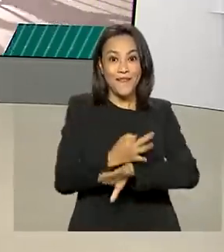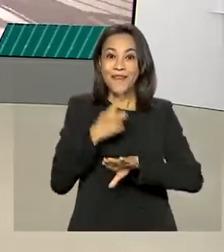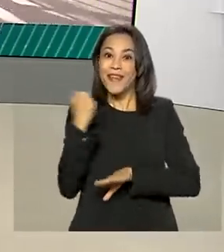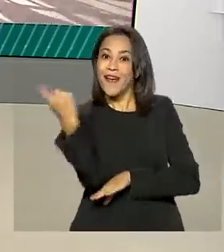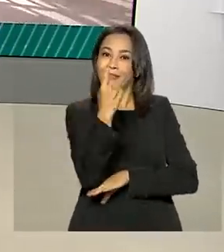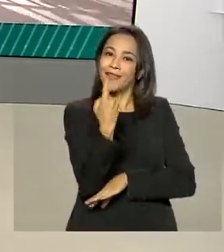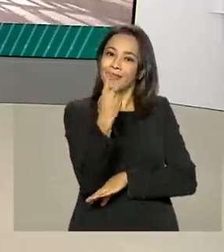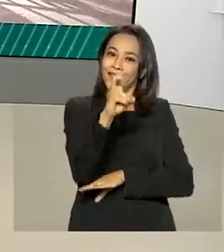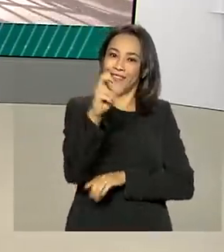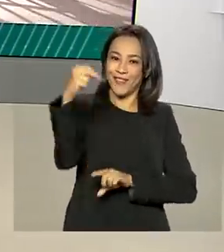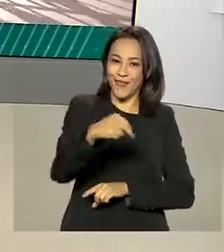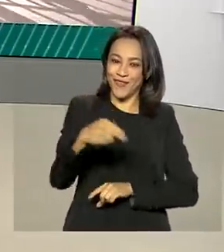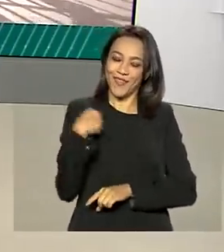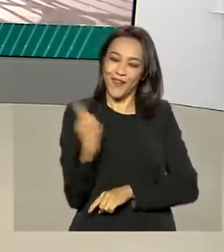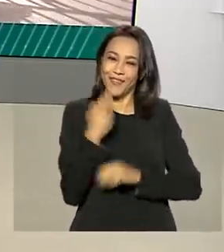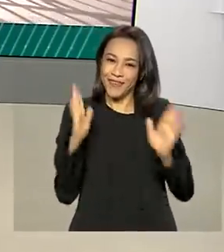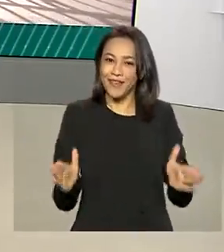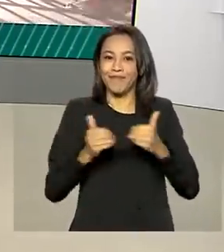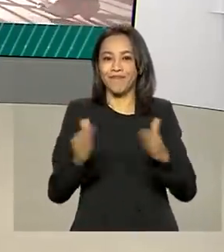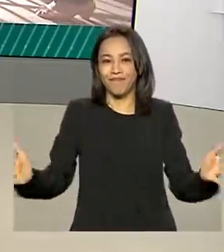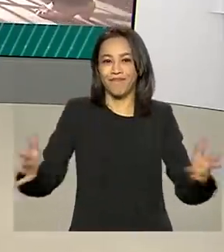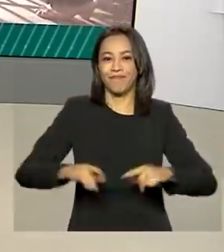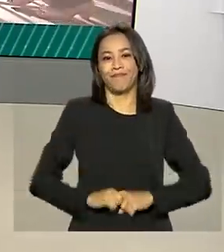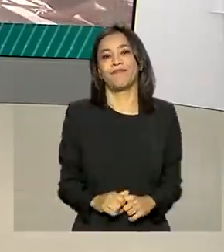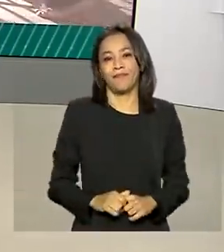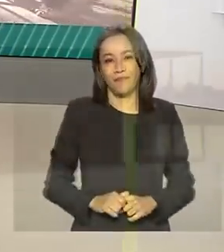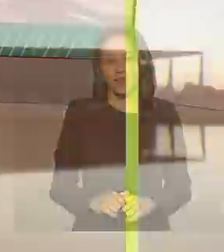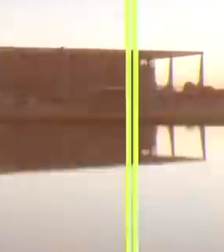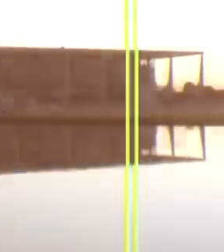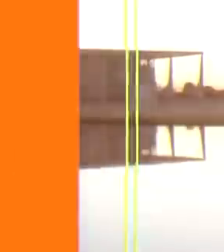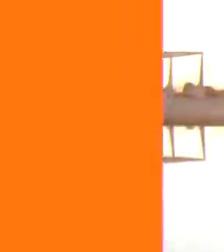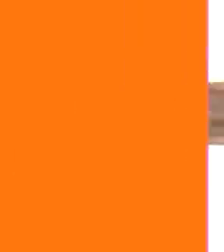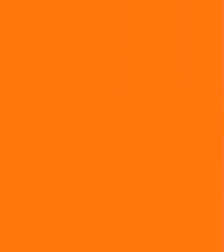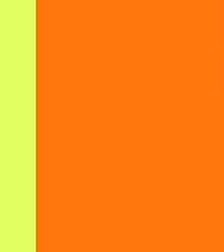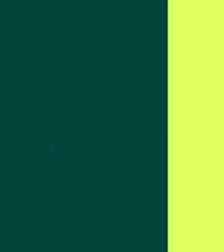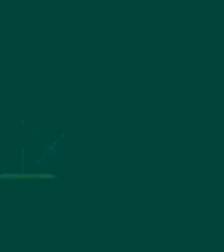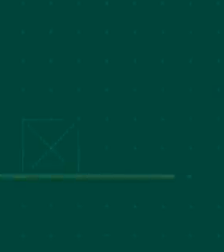de Quinze de Novembro o Brasil envia começa agora é